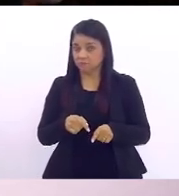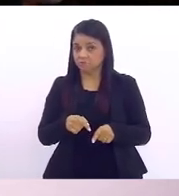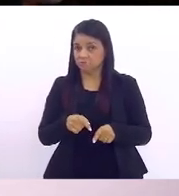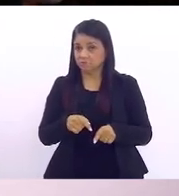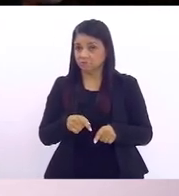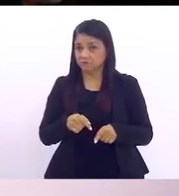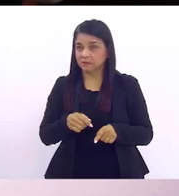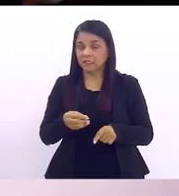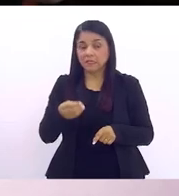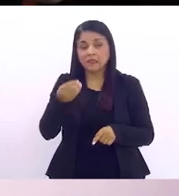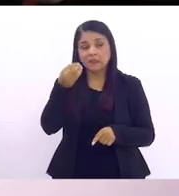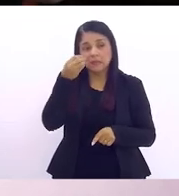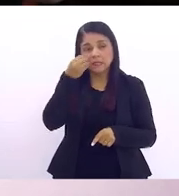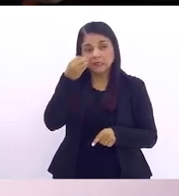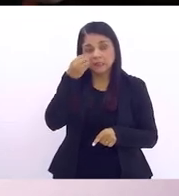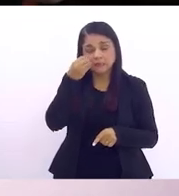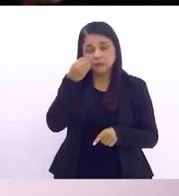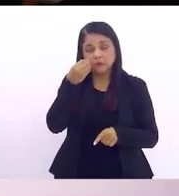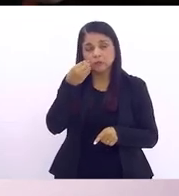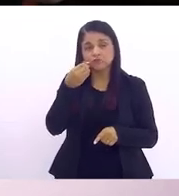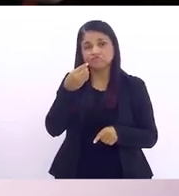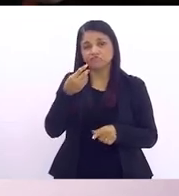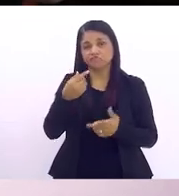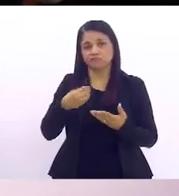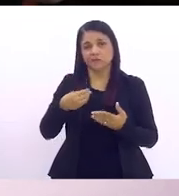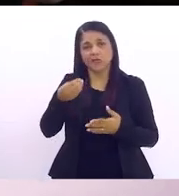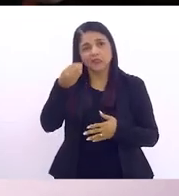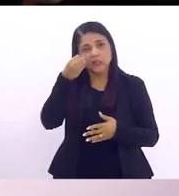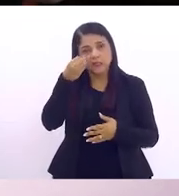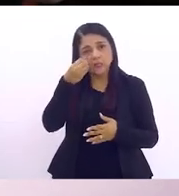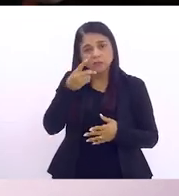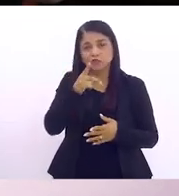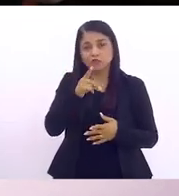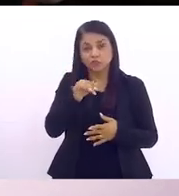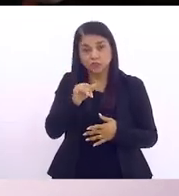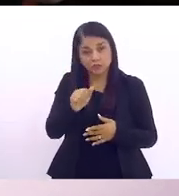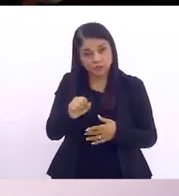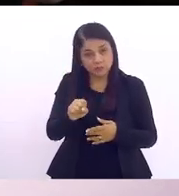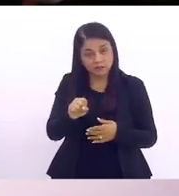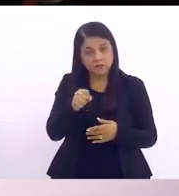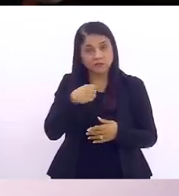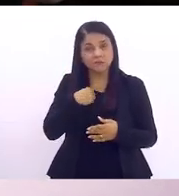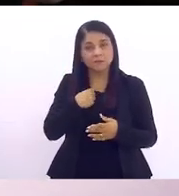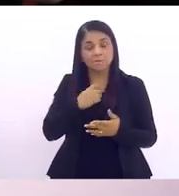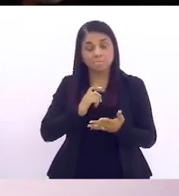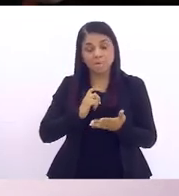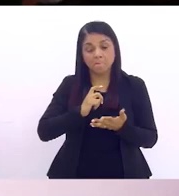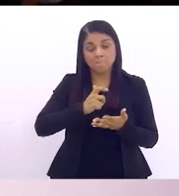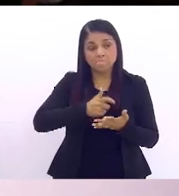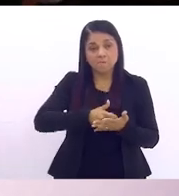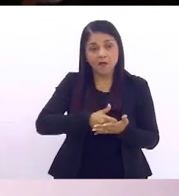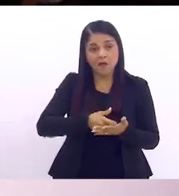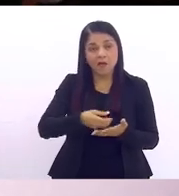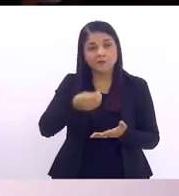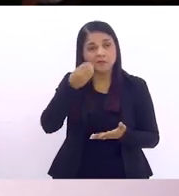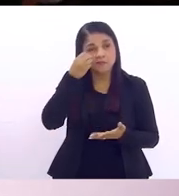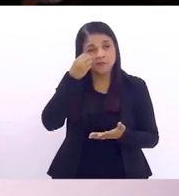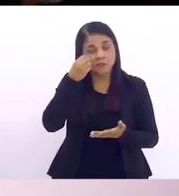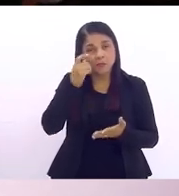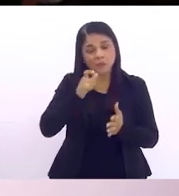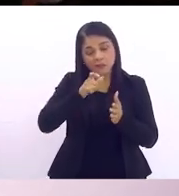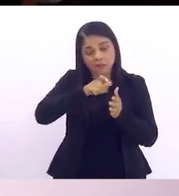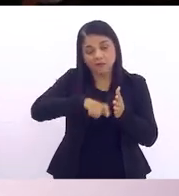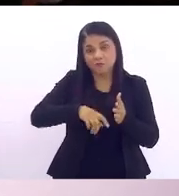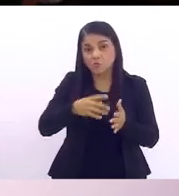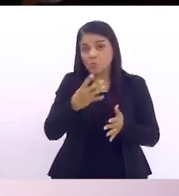tempo algumas vezes ao longo de alguns dias para ficar conseguindo pagar uma tarifa de R